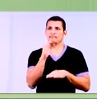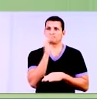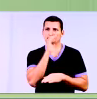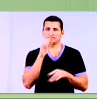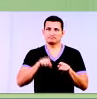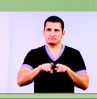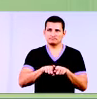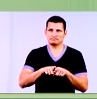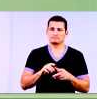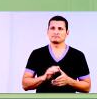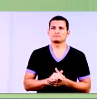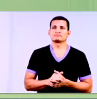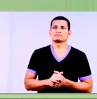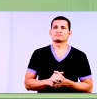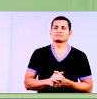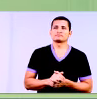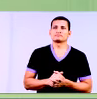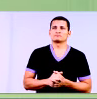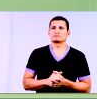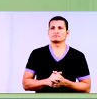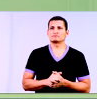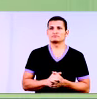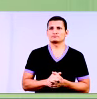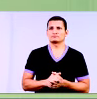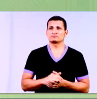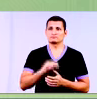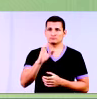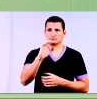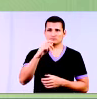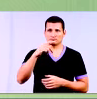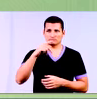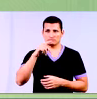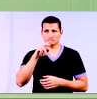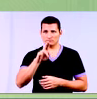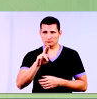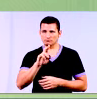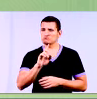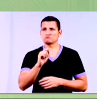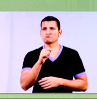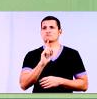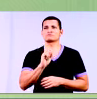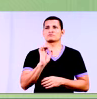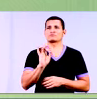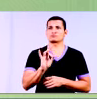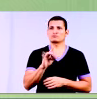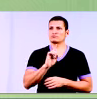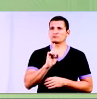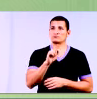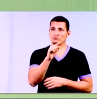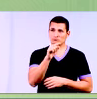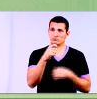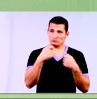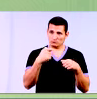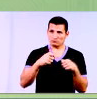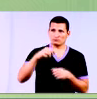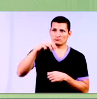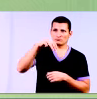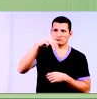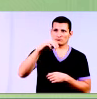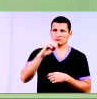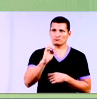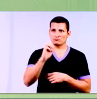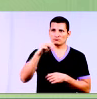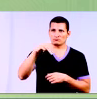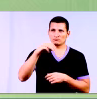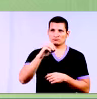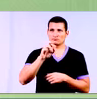o processador, a gente vai ver daqui a pouquinho, ele não trabalha sozinho. Ele precisa da memória. Que memória é essa? A gente vai ver